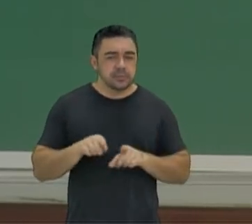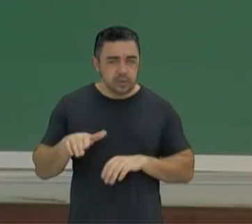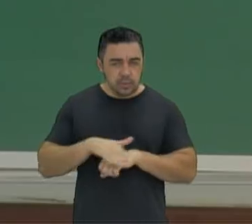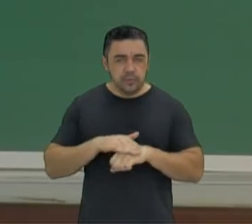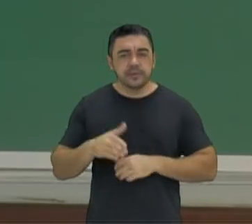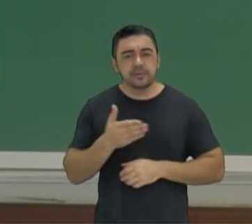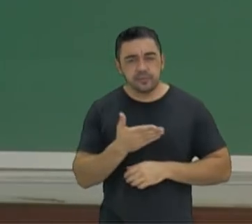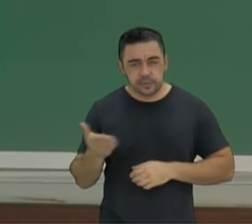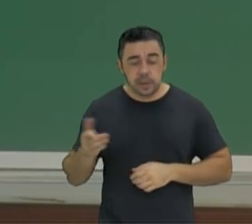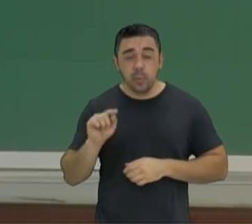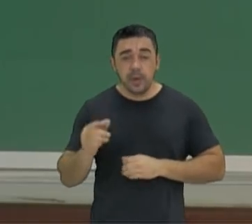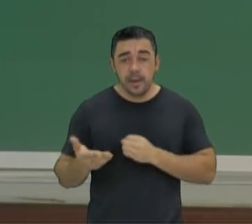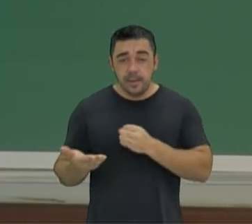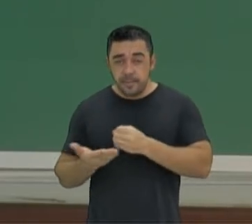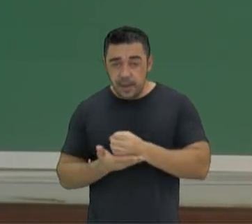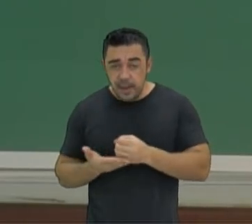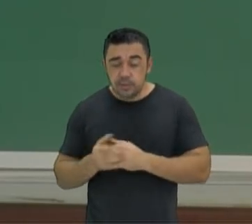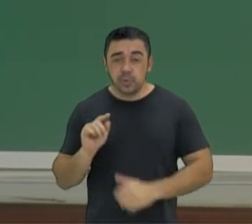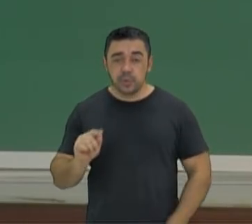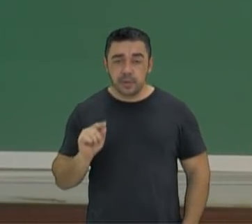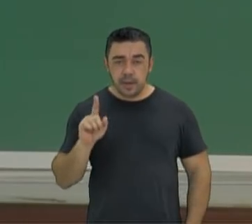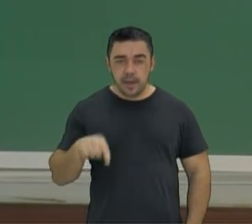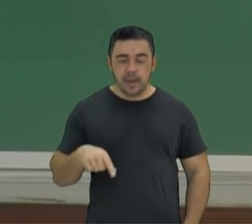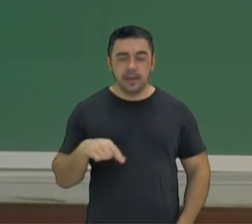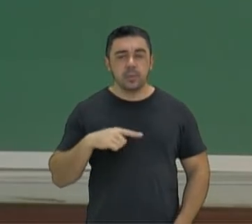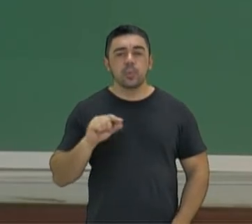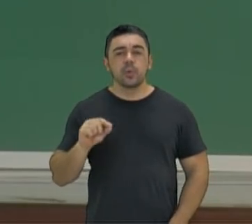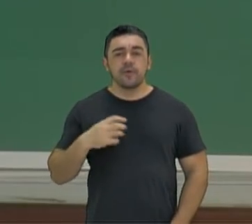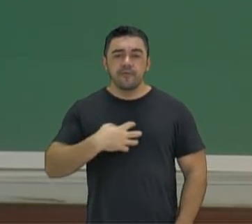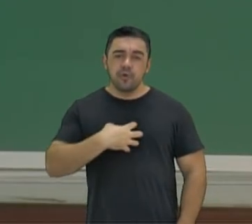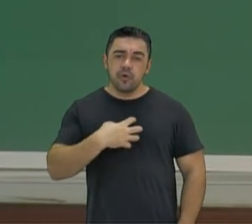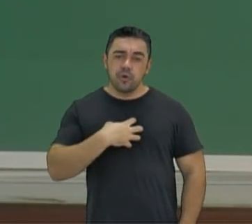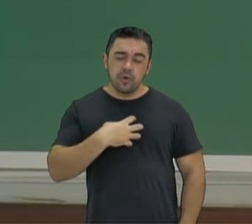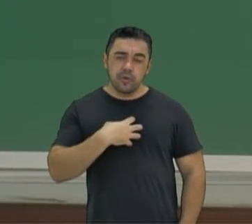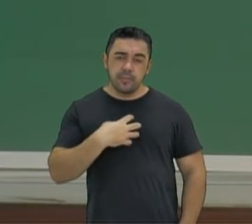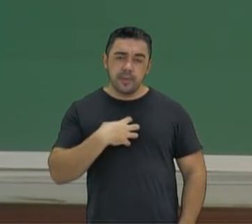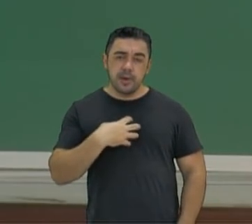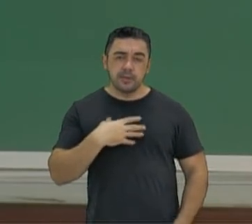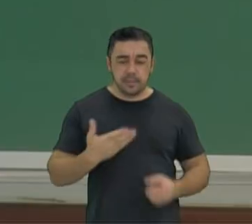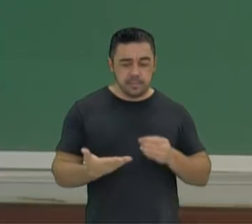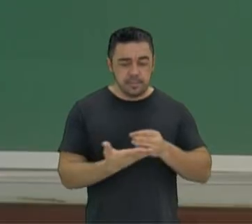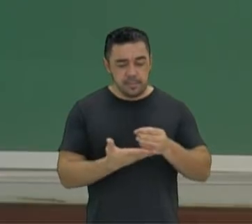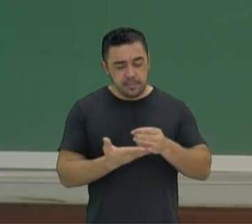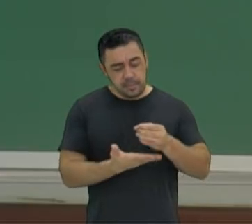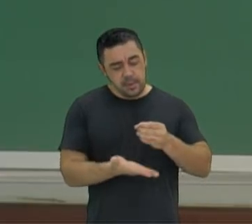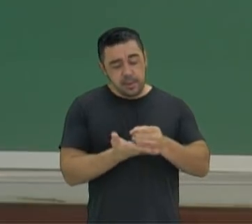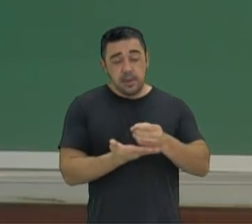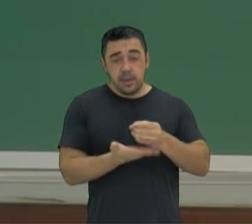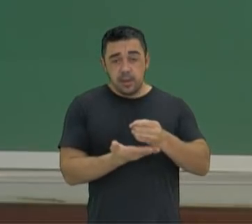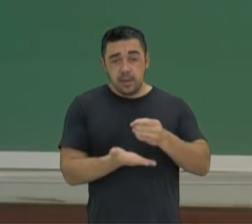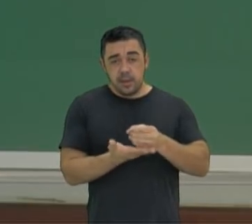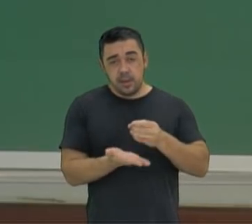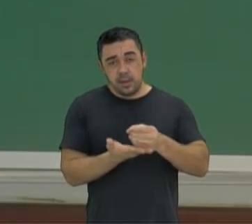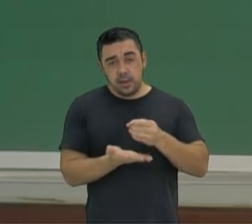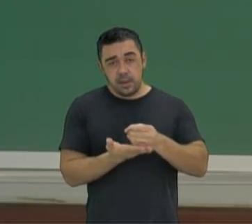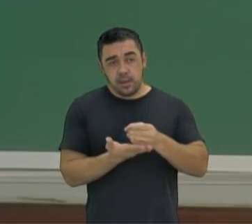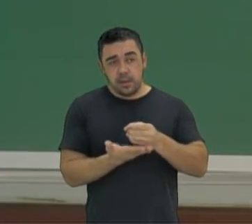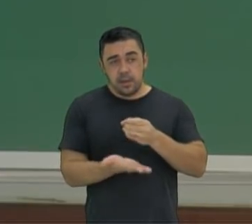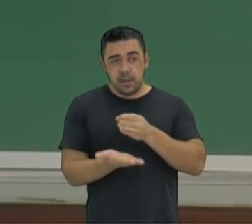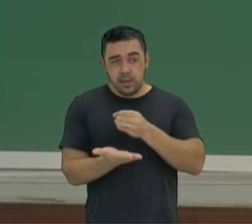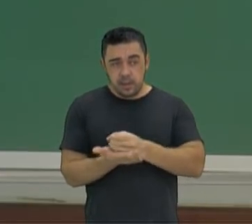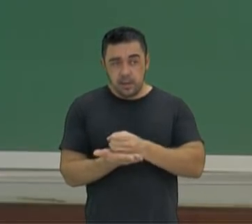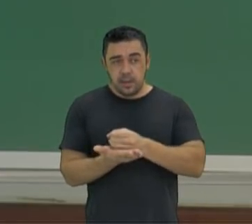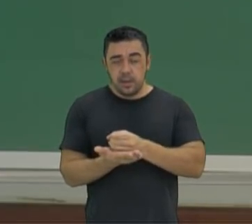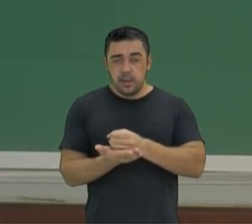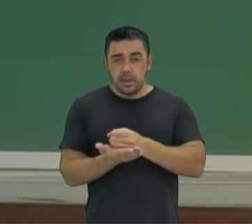com vocês. Base são os polígonos, né, que formam um dos lados ali que fica encostadinho, que não